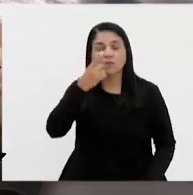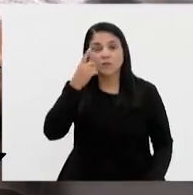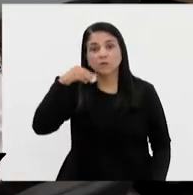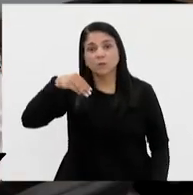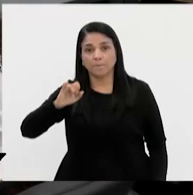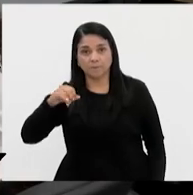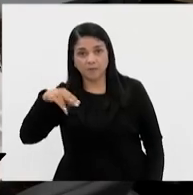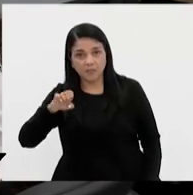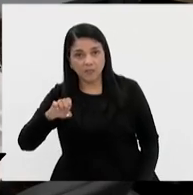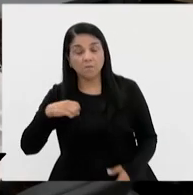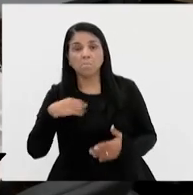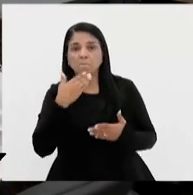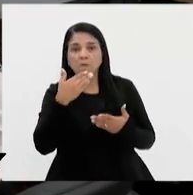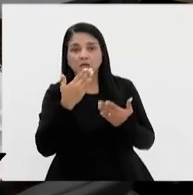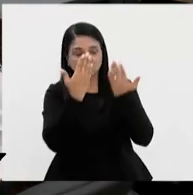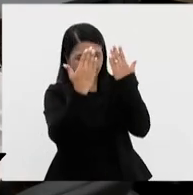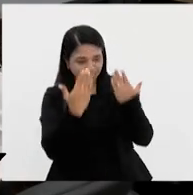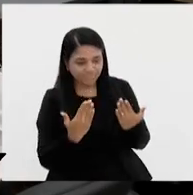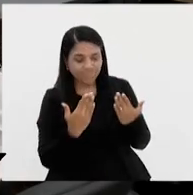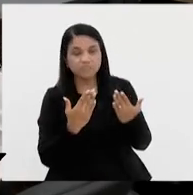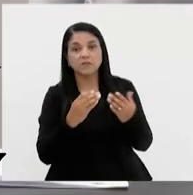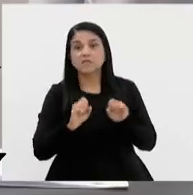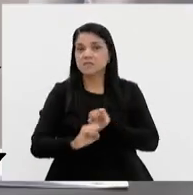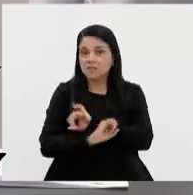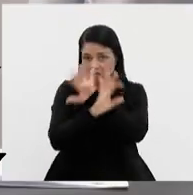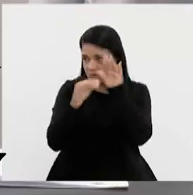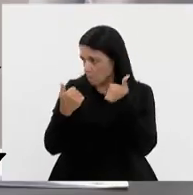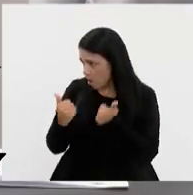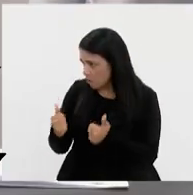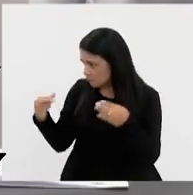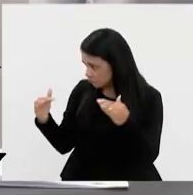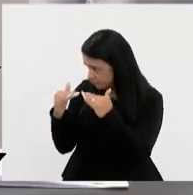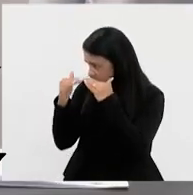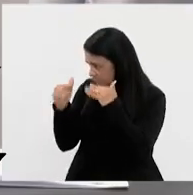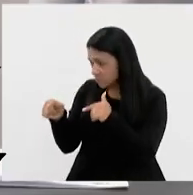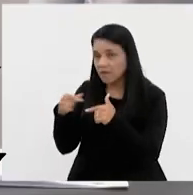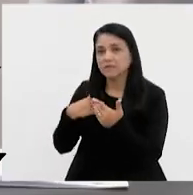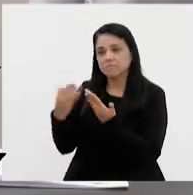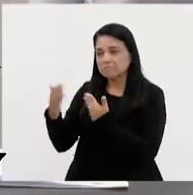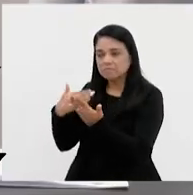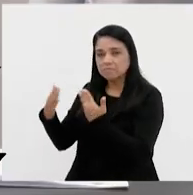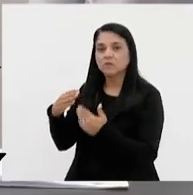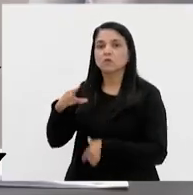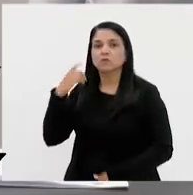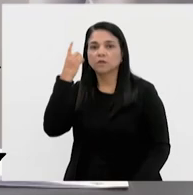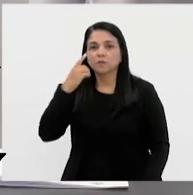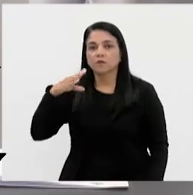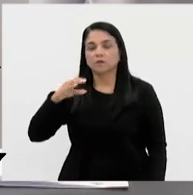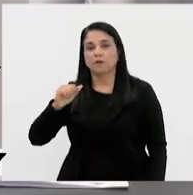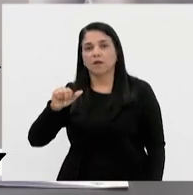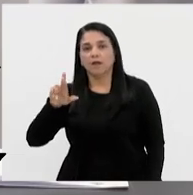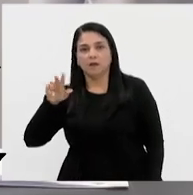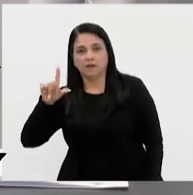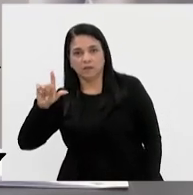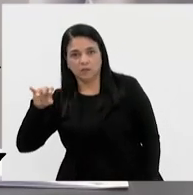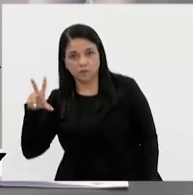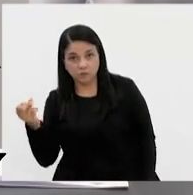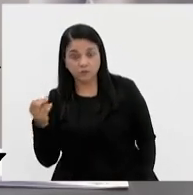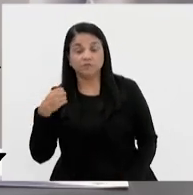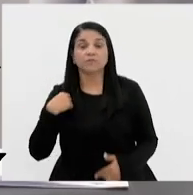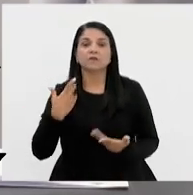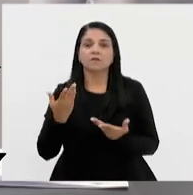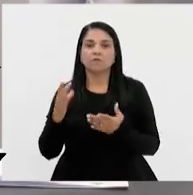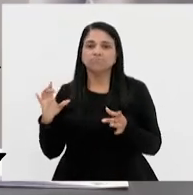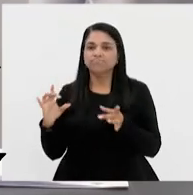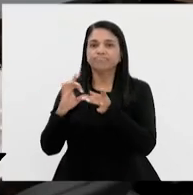vista e esclarece. Perfeito. Será melhor. Pode ser dessa forma? Pode ser assim. Aí Vossa Excelência interage lá com o deputado Carlinhos BNH e chega numa redação